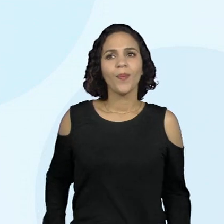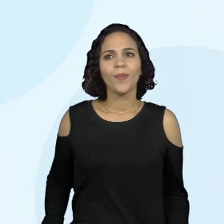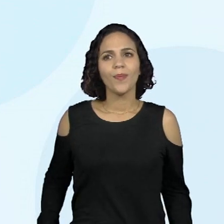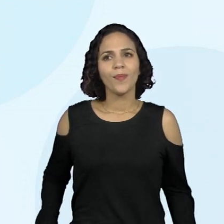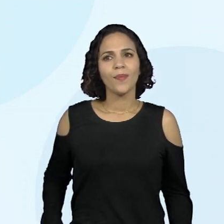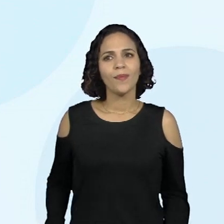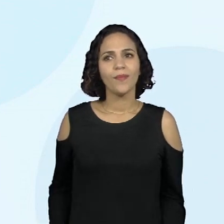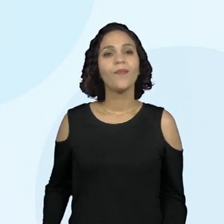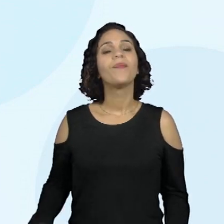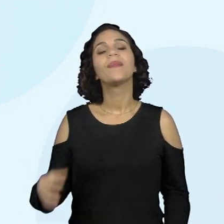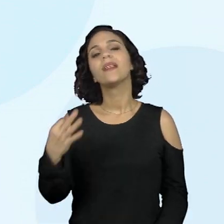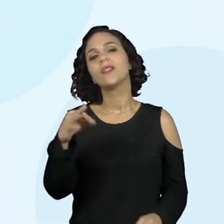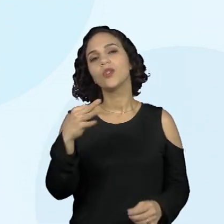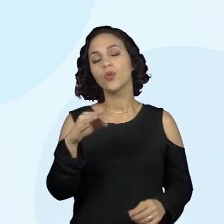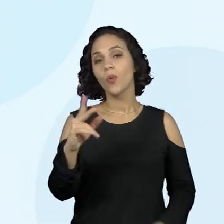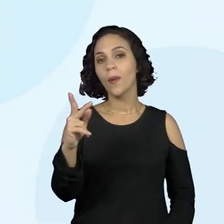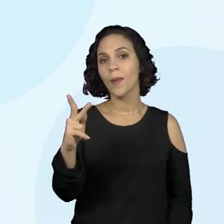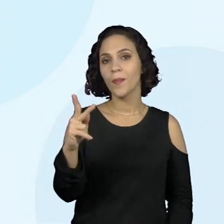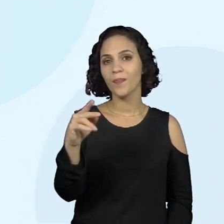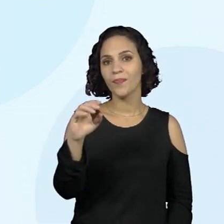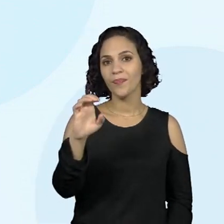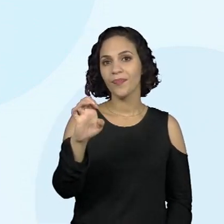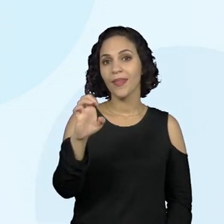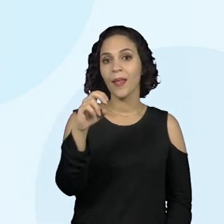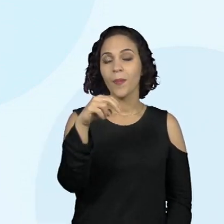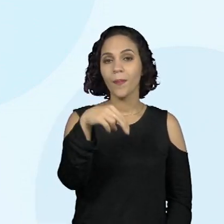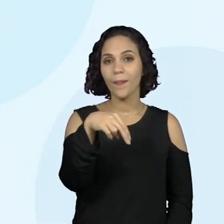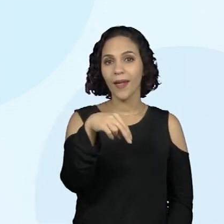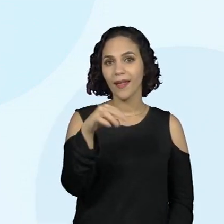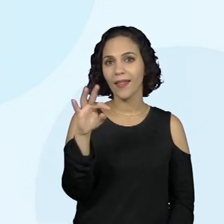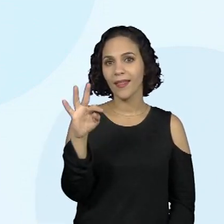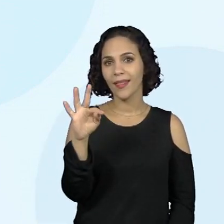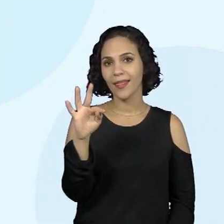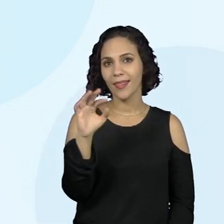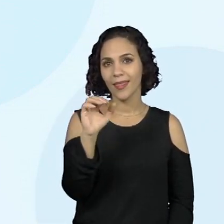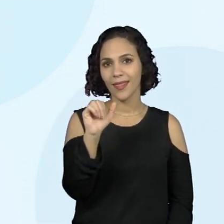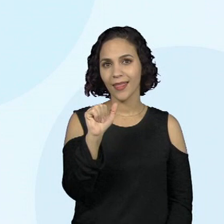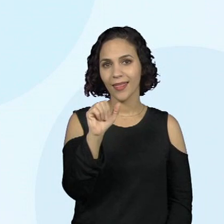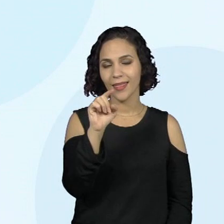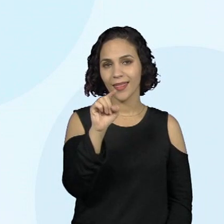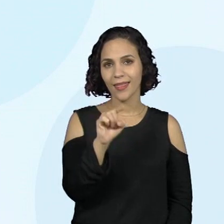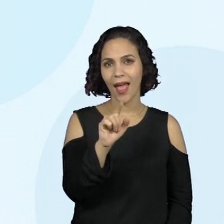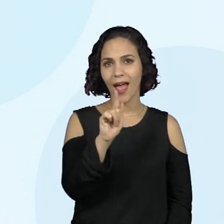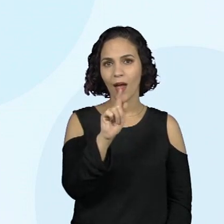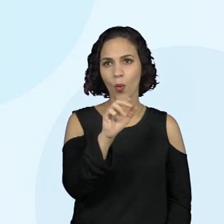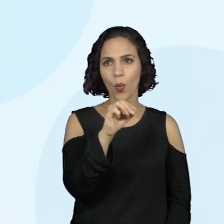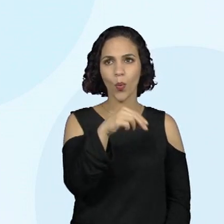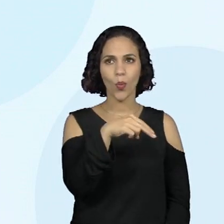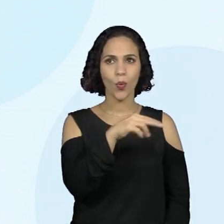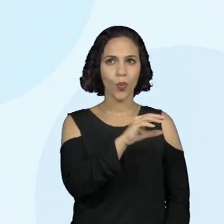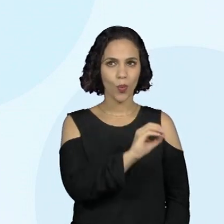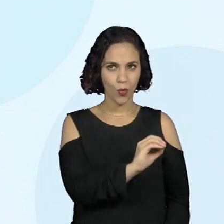Um pentágono, não é? Com quantos lados? Já vão pensando.